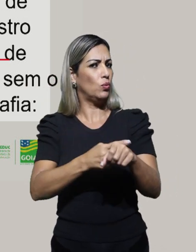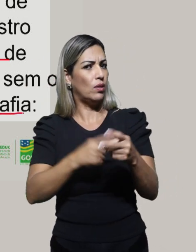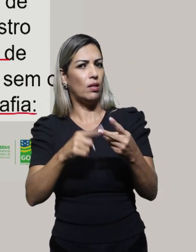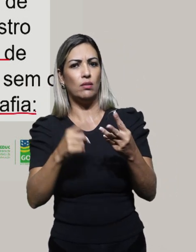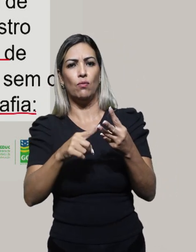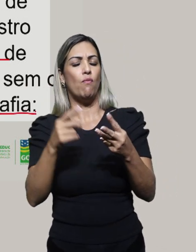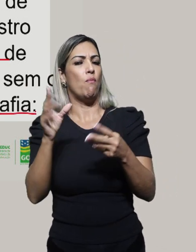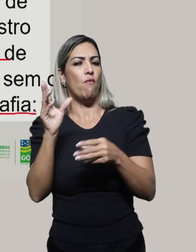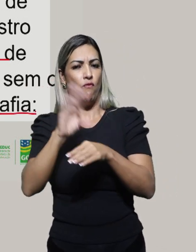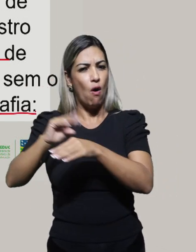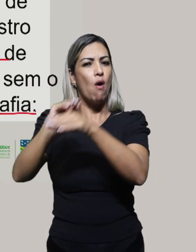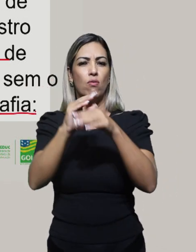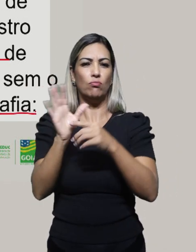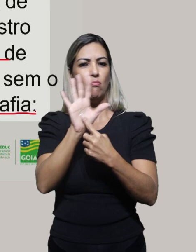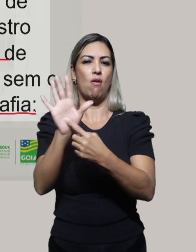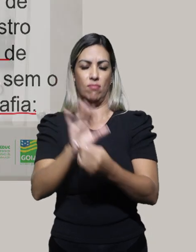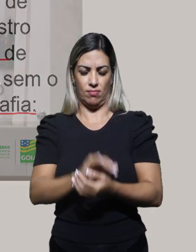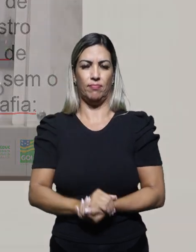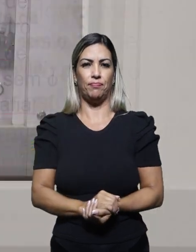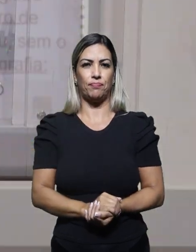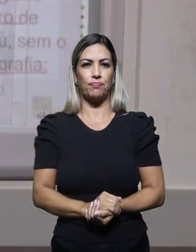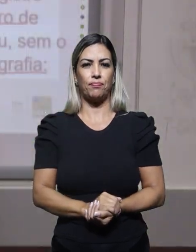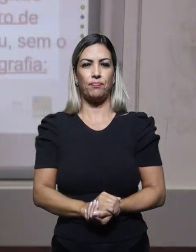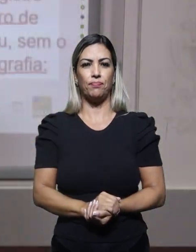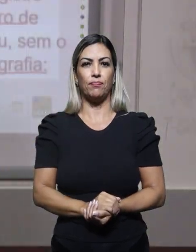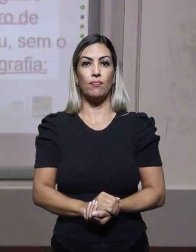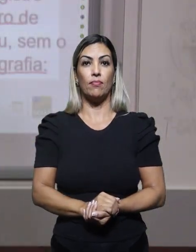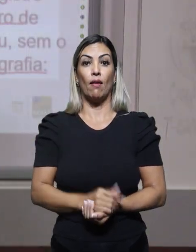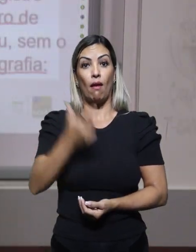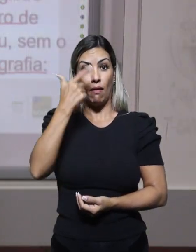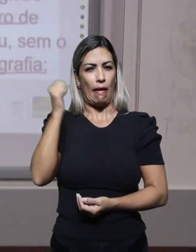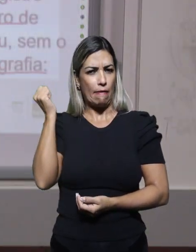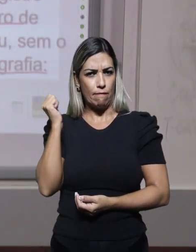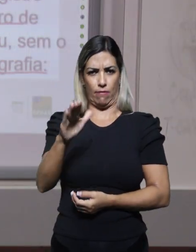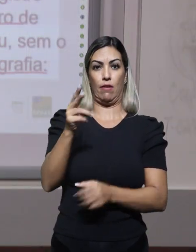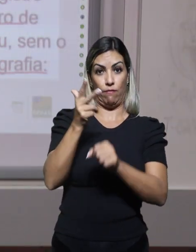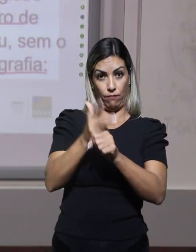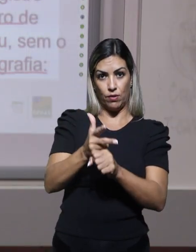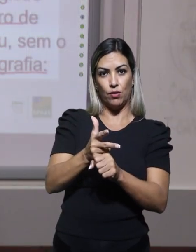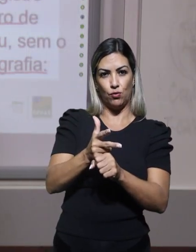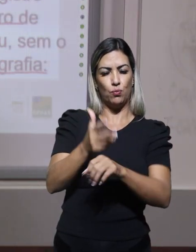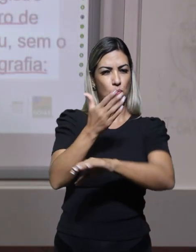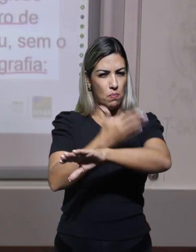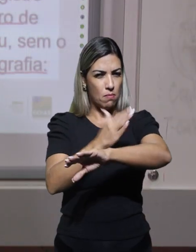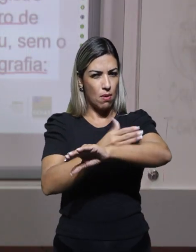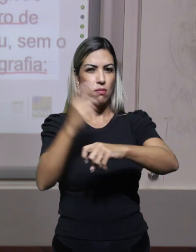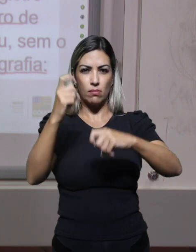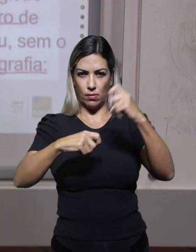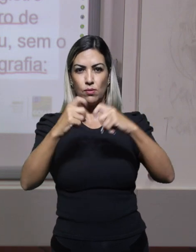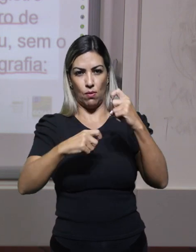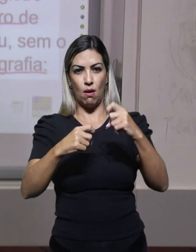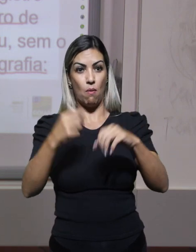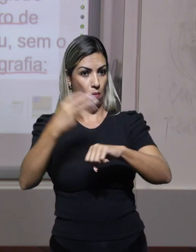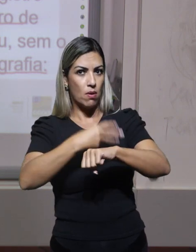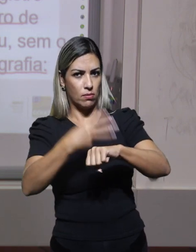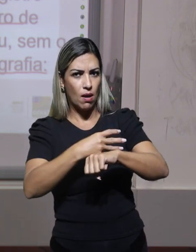ou pornografia. Vamos lá. Quem envia vídeo de prática